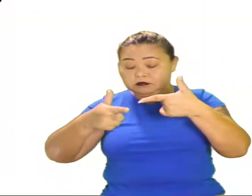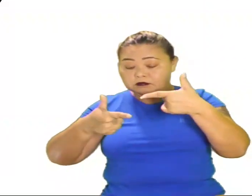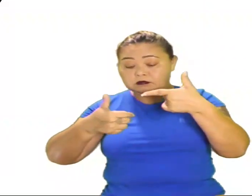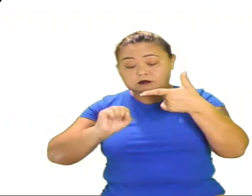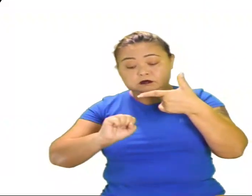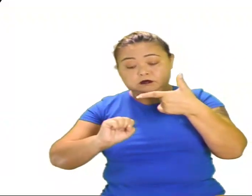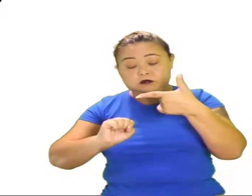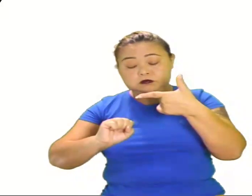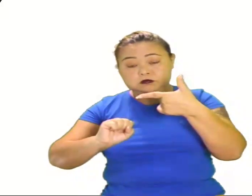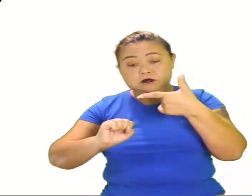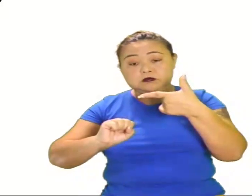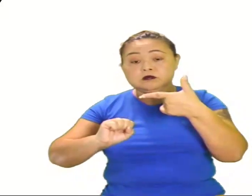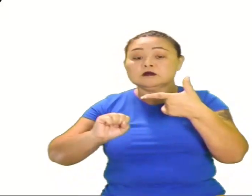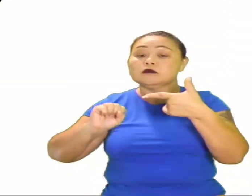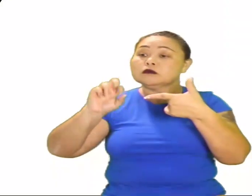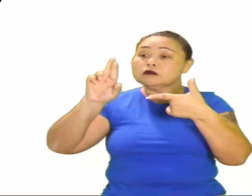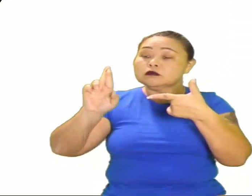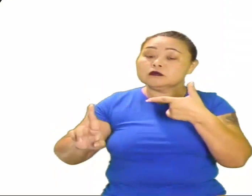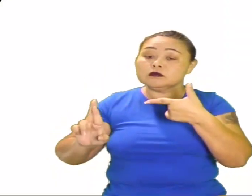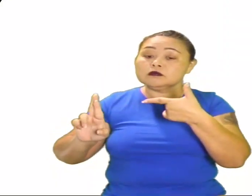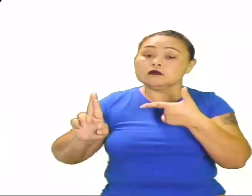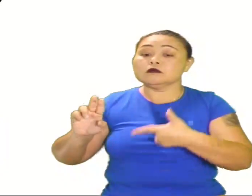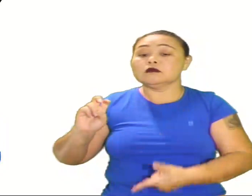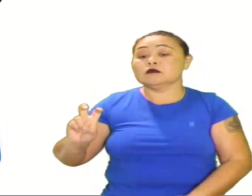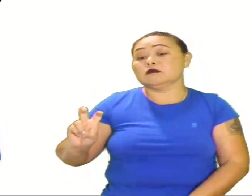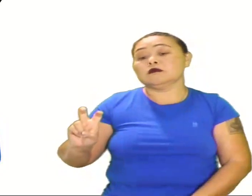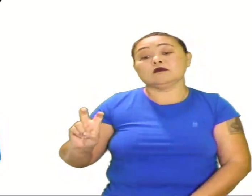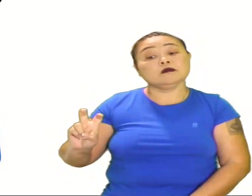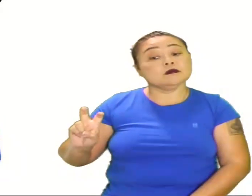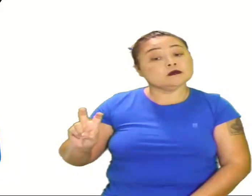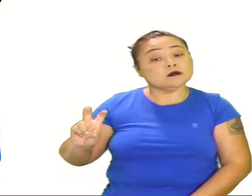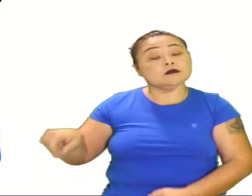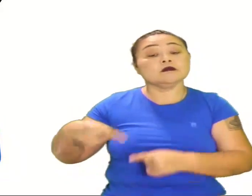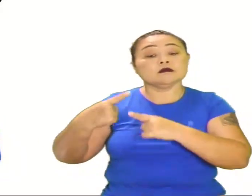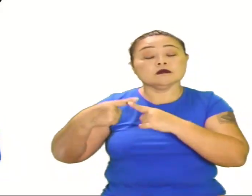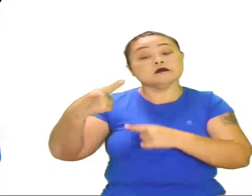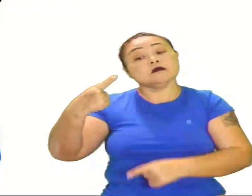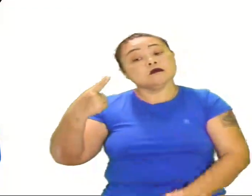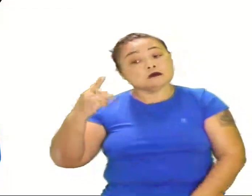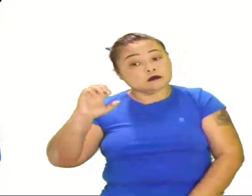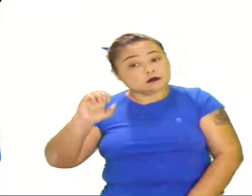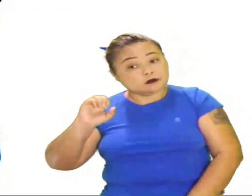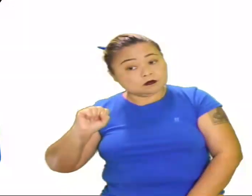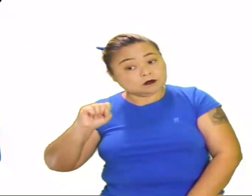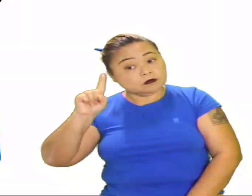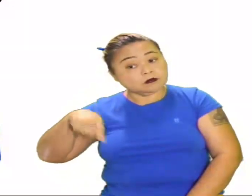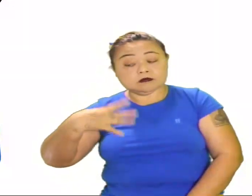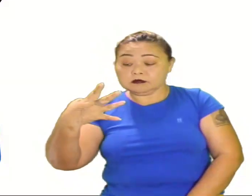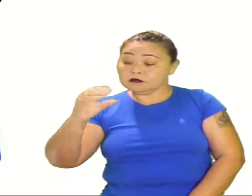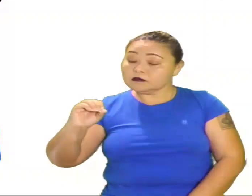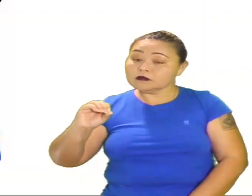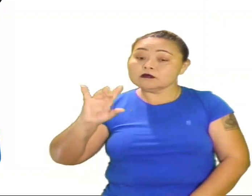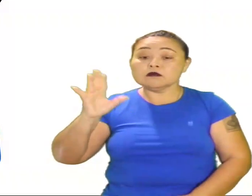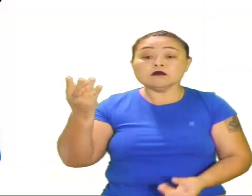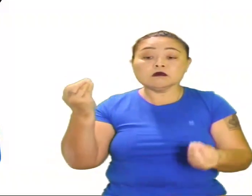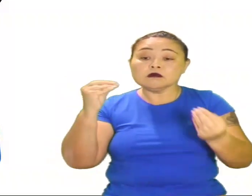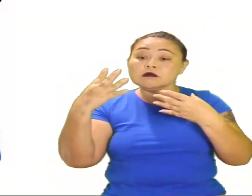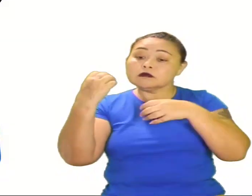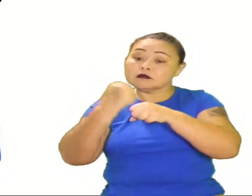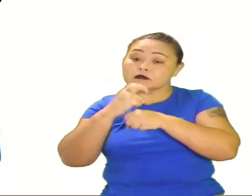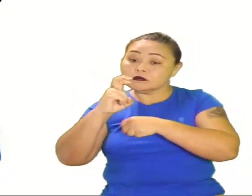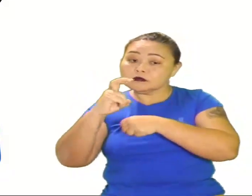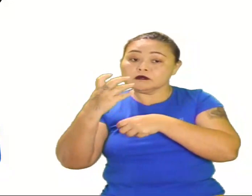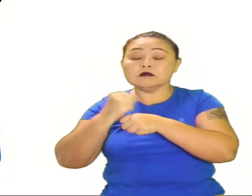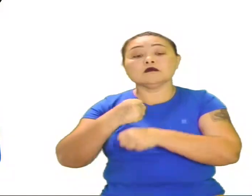para 8. Então, a nossa razão é 5. 5 vezes 8, 40. Então, beleza, é só a gente somando 5 aqui,